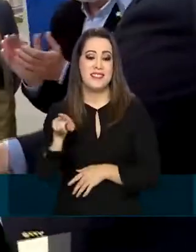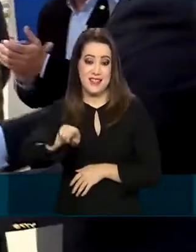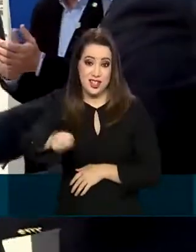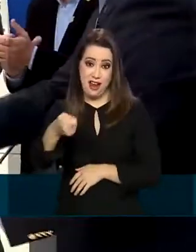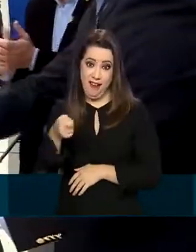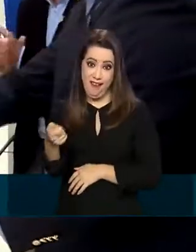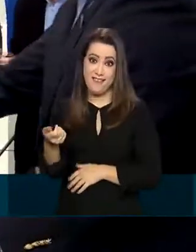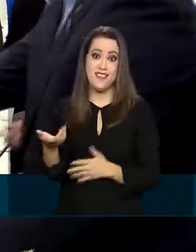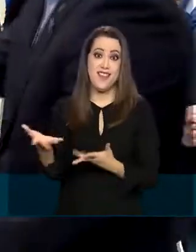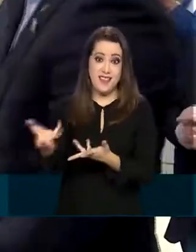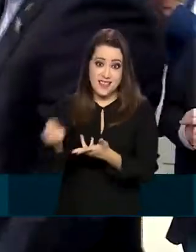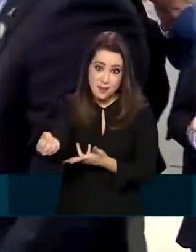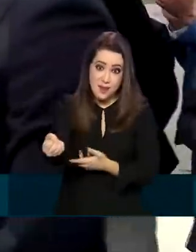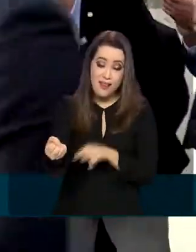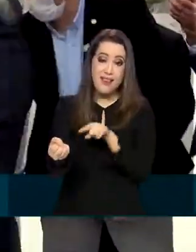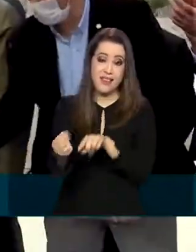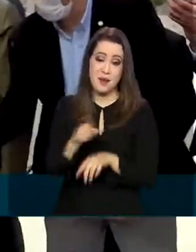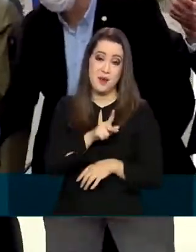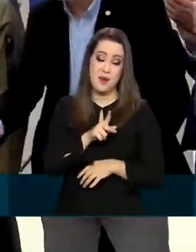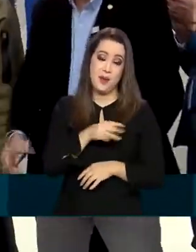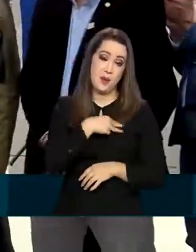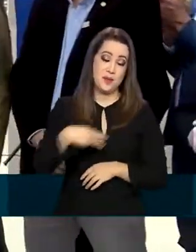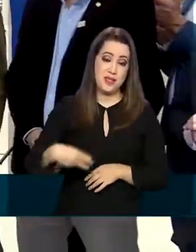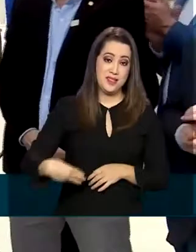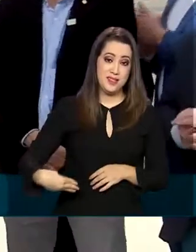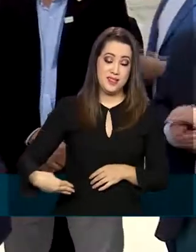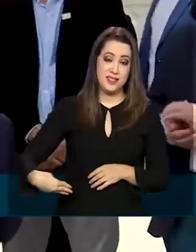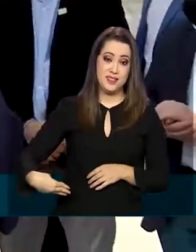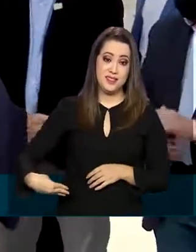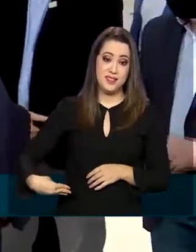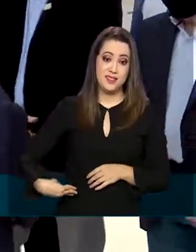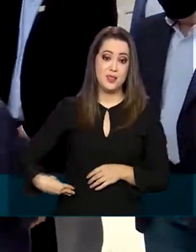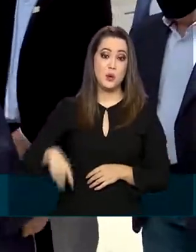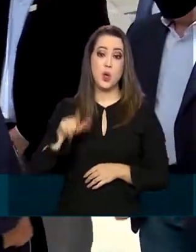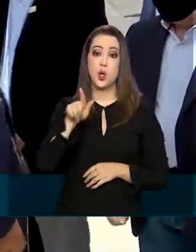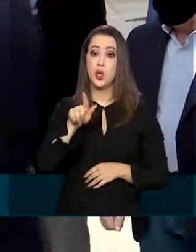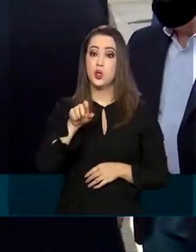unidade habitacional nas mãos do ministro do Estado, chefe do GSI.